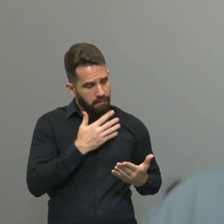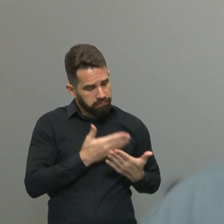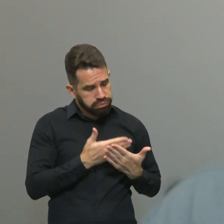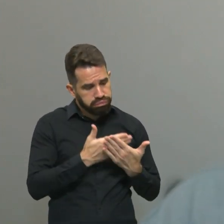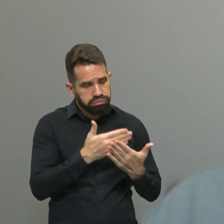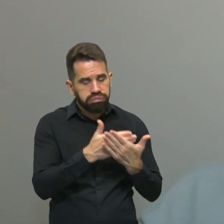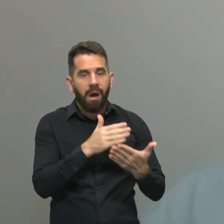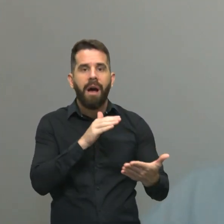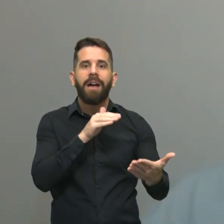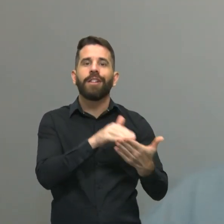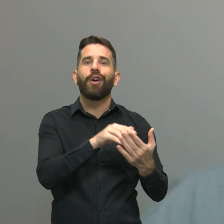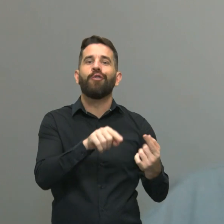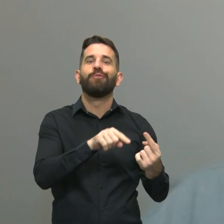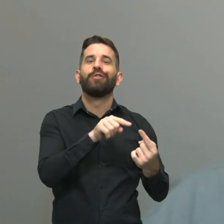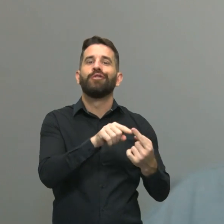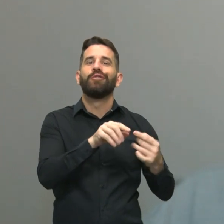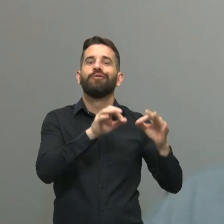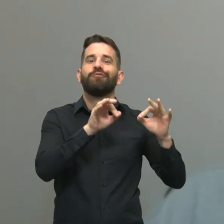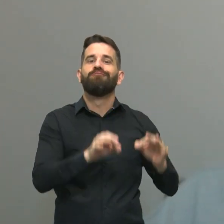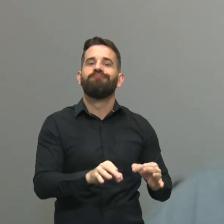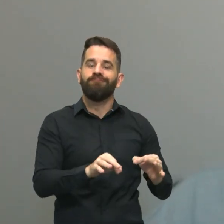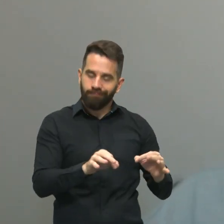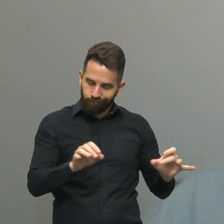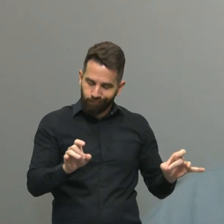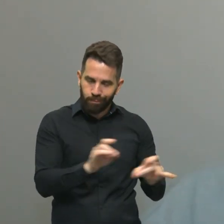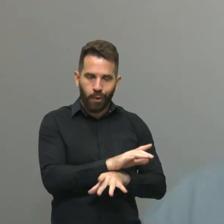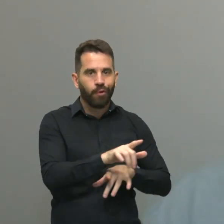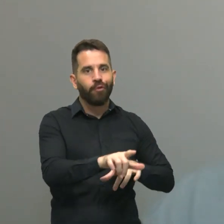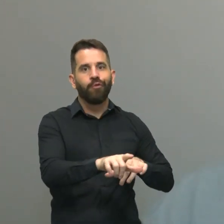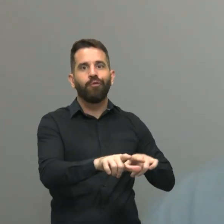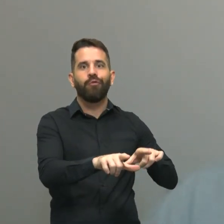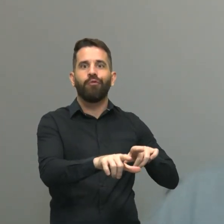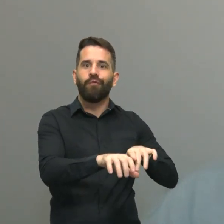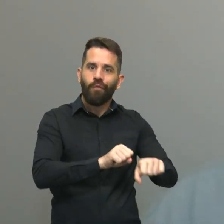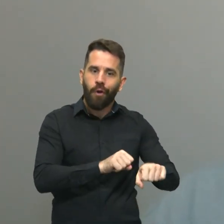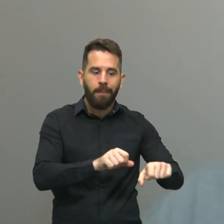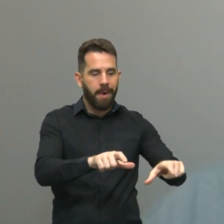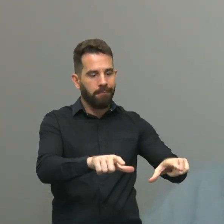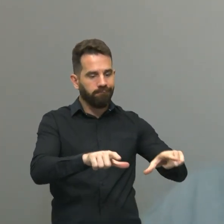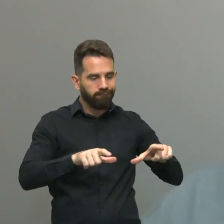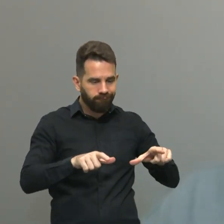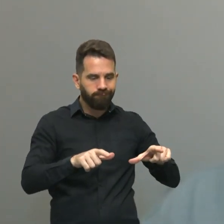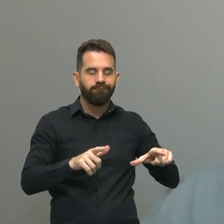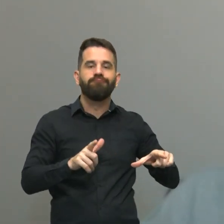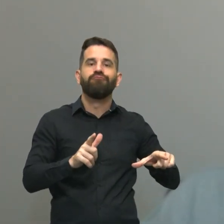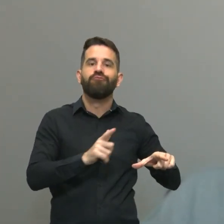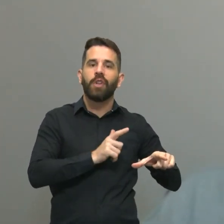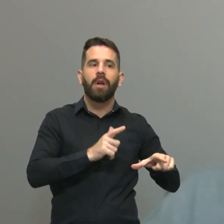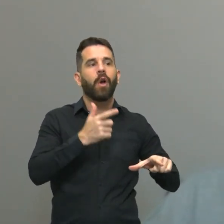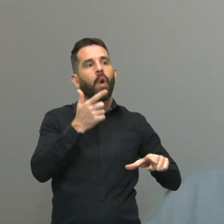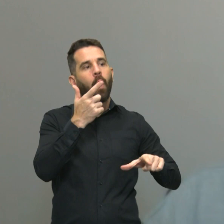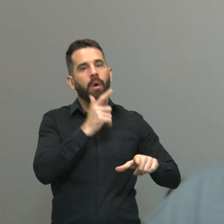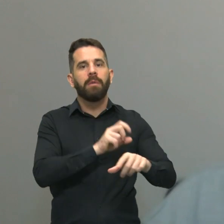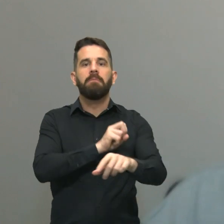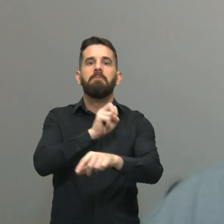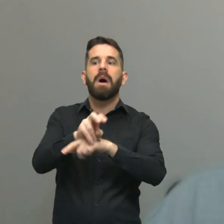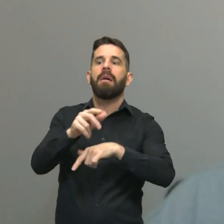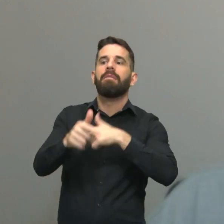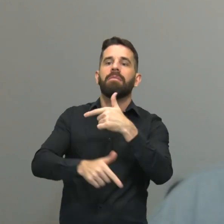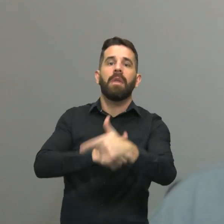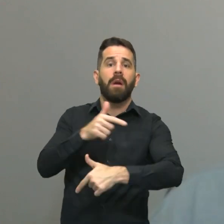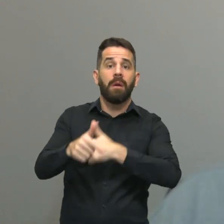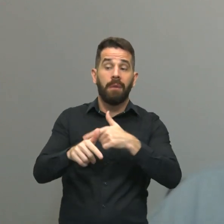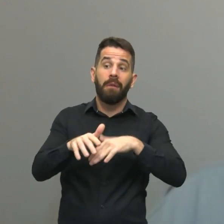daqui formado, com uma formação sólida, né, para poder fazer frente a um mercado de trabalho que está cada dia